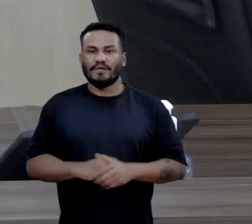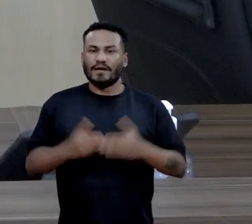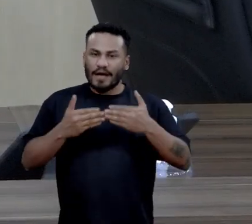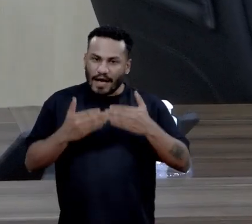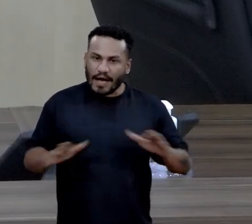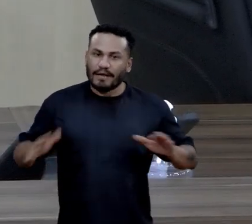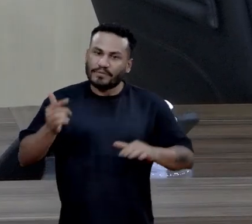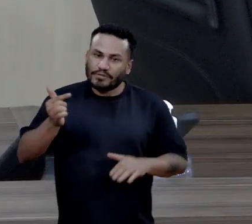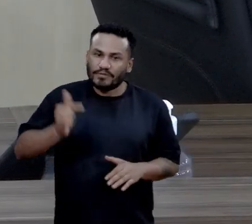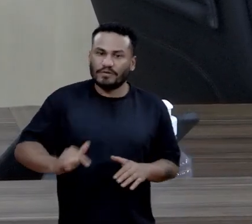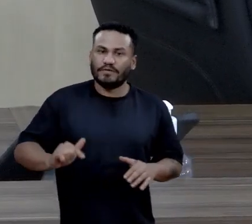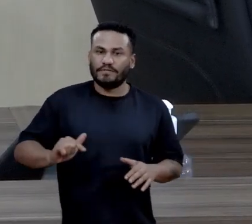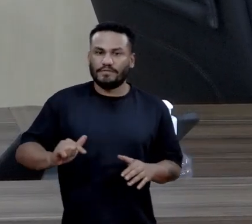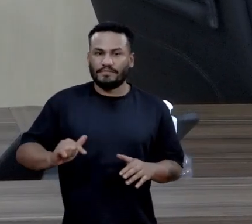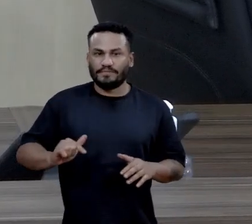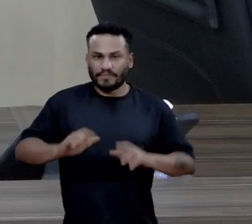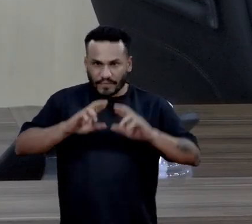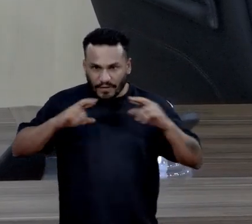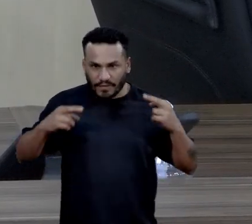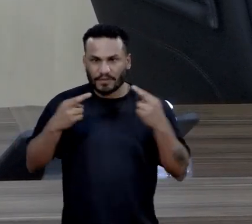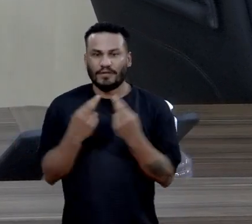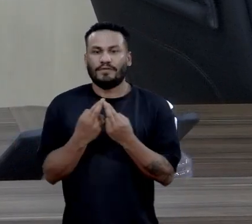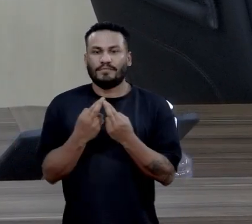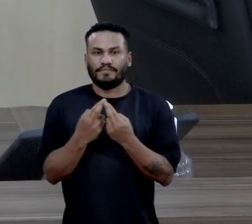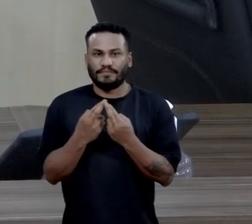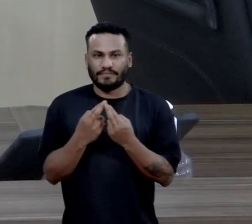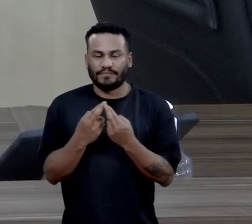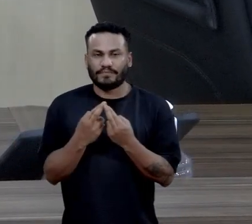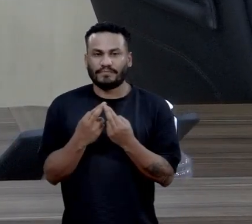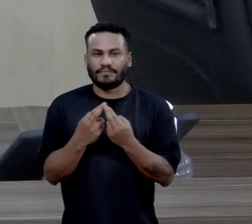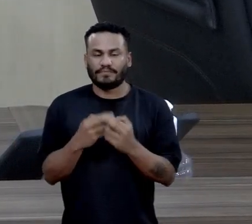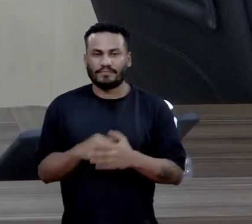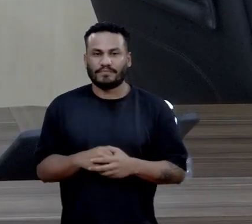Reaba, presidente, reunião.